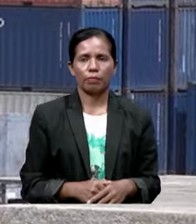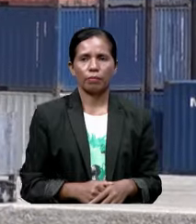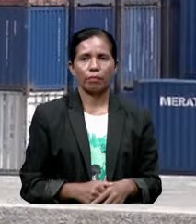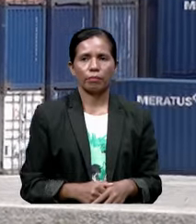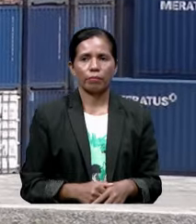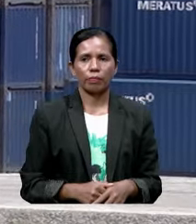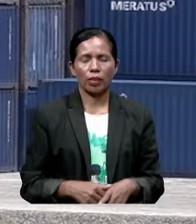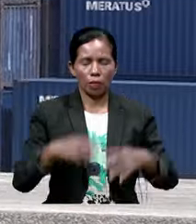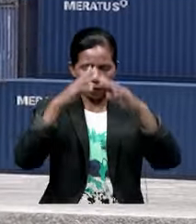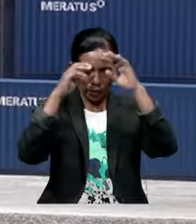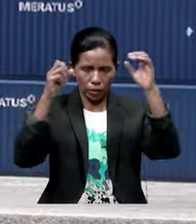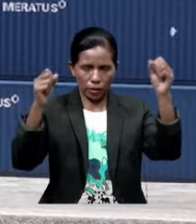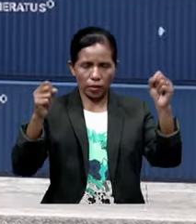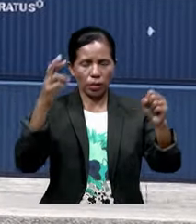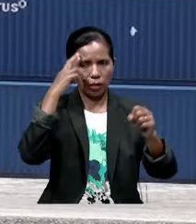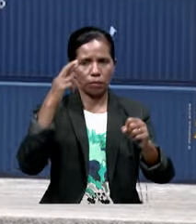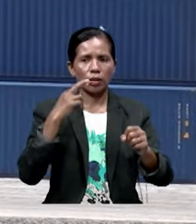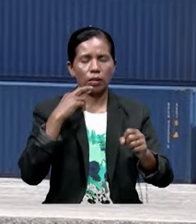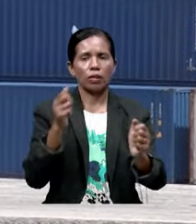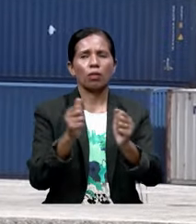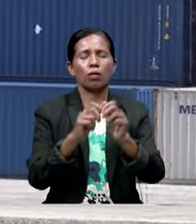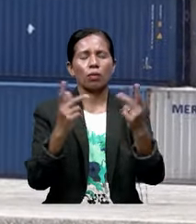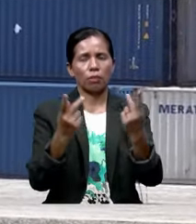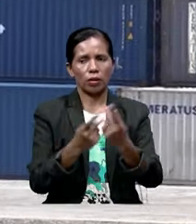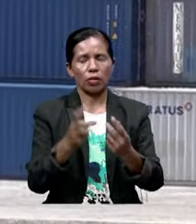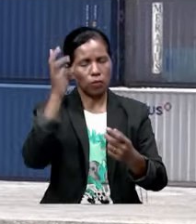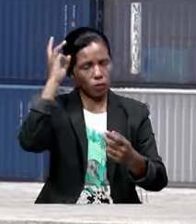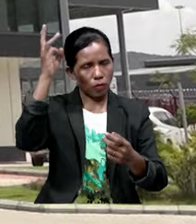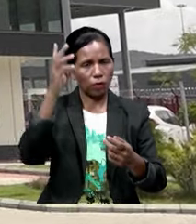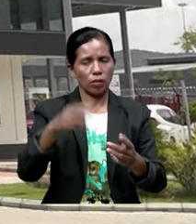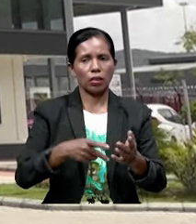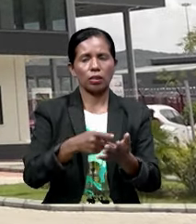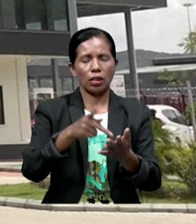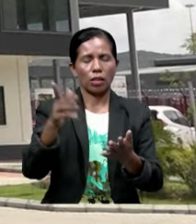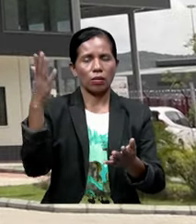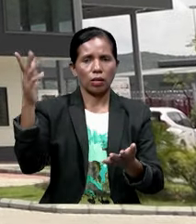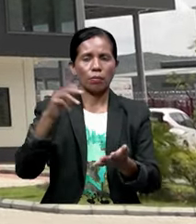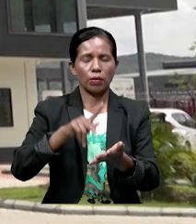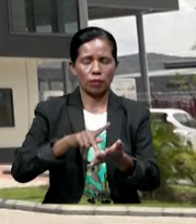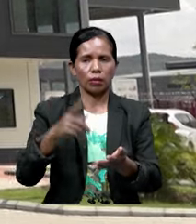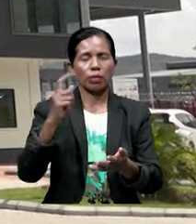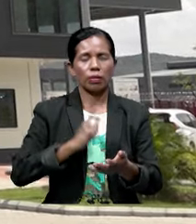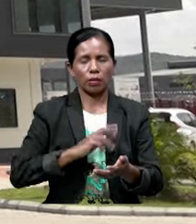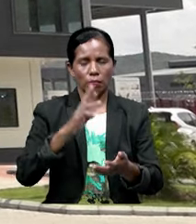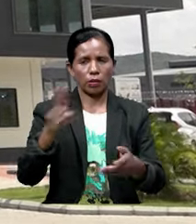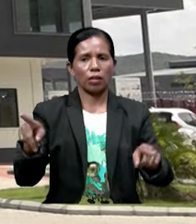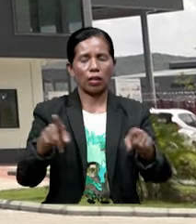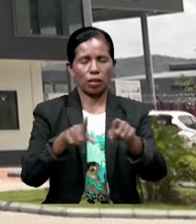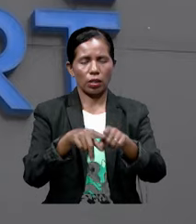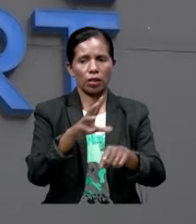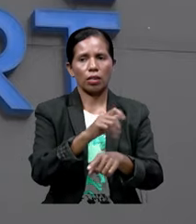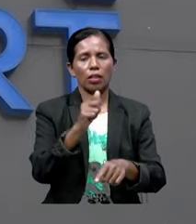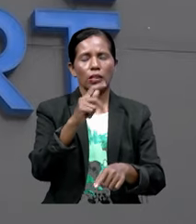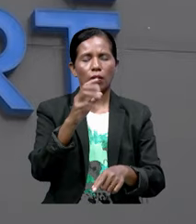Antes que o presidente da República Zira Muzorta, o empresário Balum preocupa com a tarifa e a Porto Tibar não é asliu compara com Porto